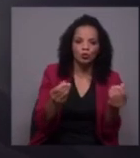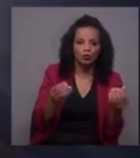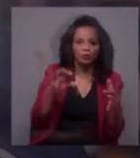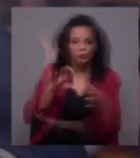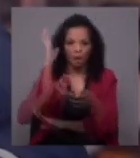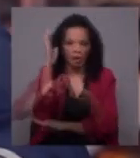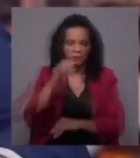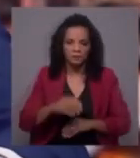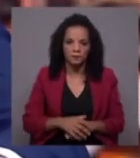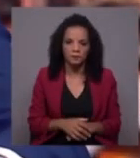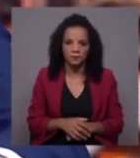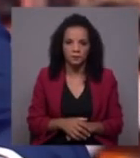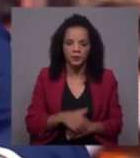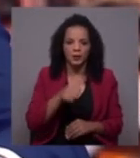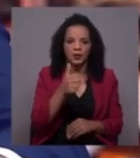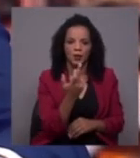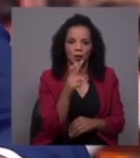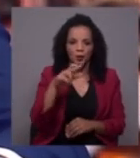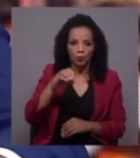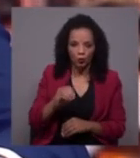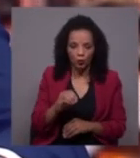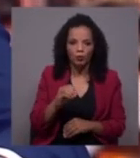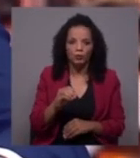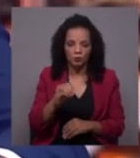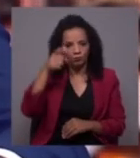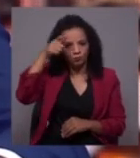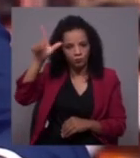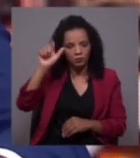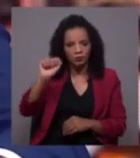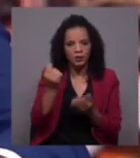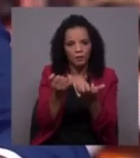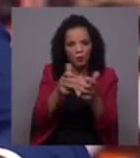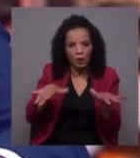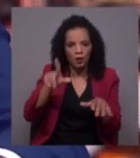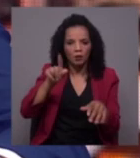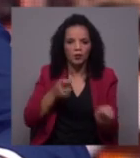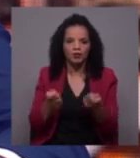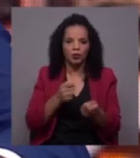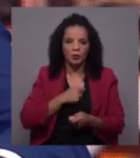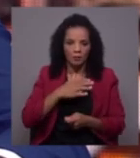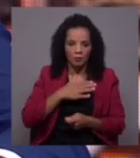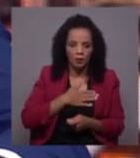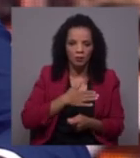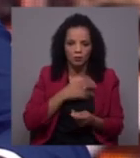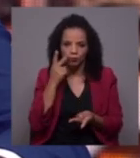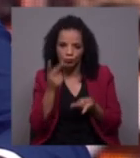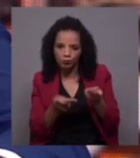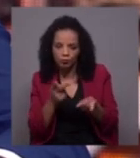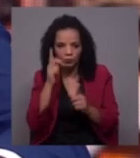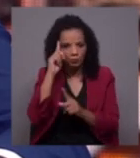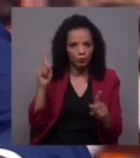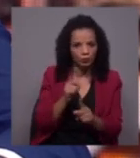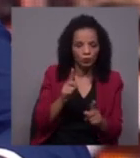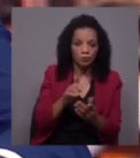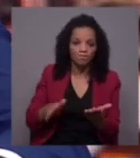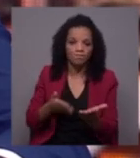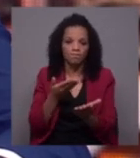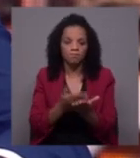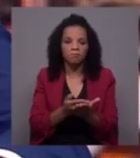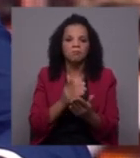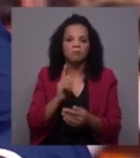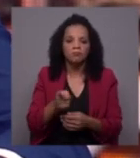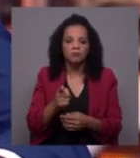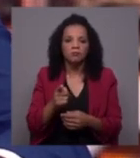problemas da cidade. Bruno Horta Soares, licenciado em Informática e Gestão de Empresas, consultor, professor, candidata-se